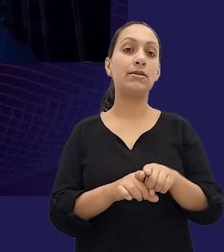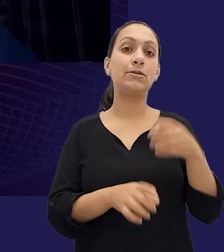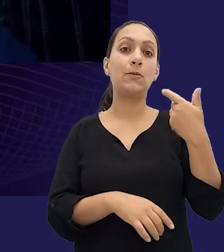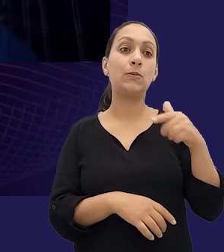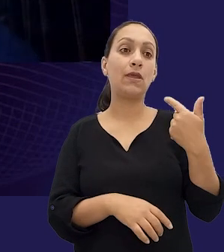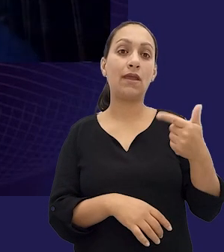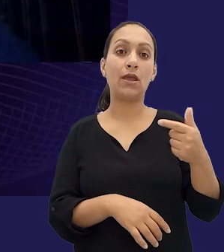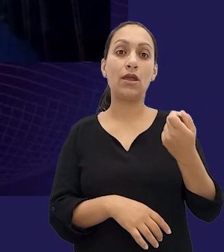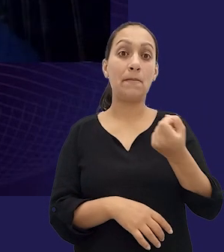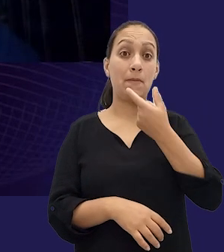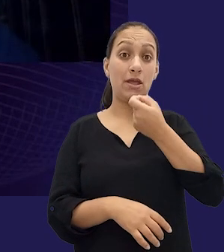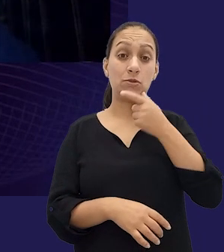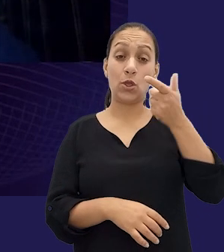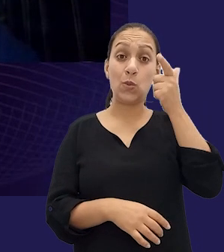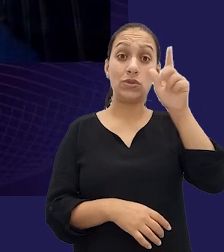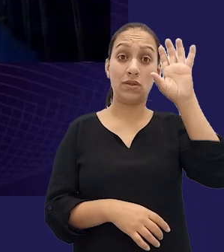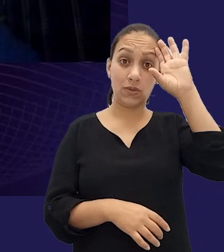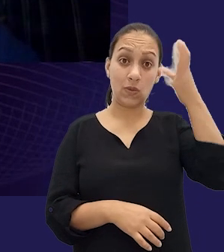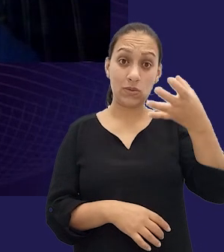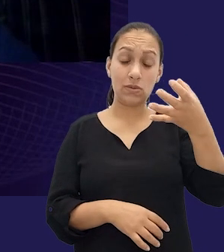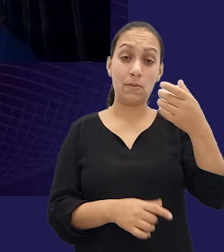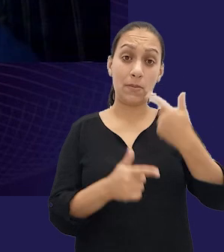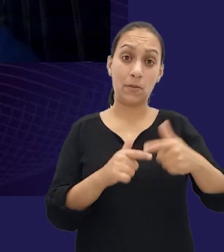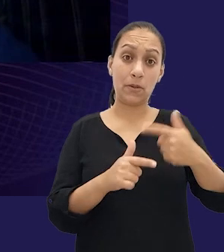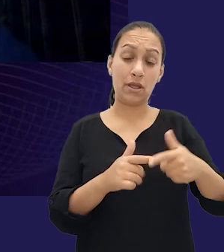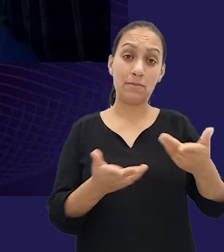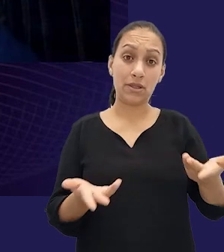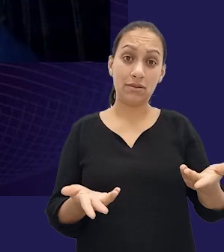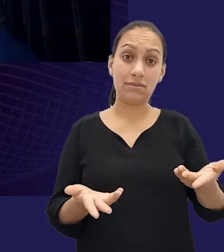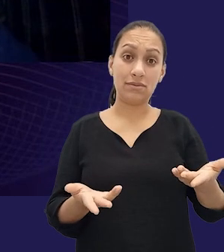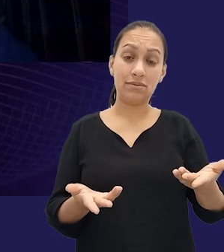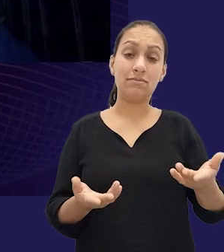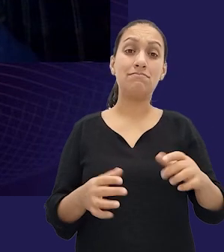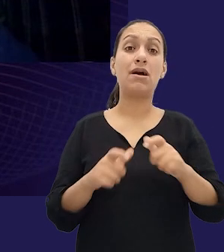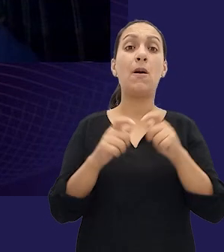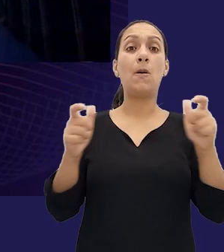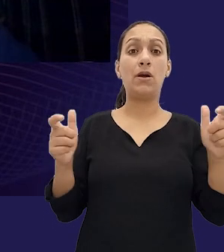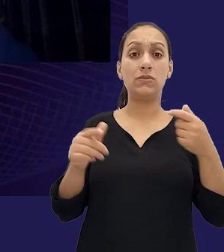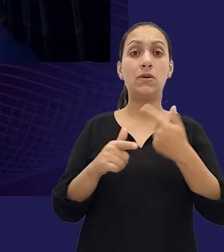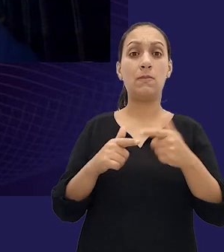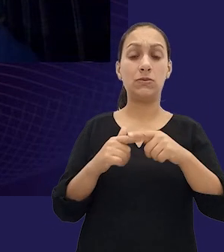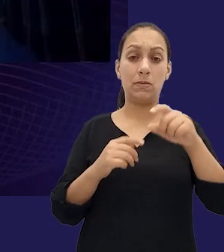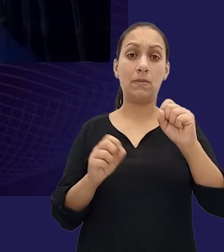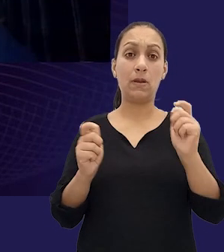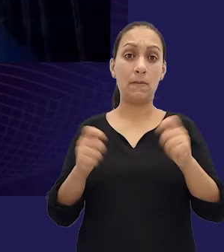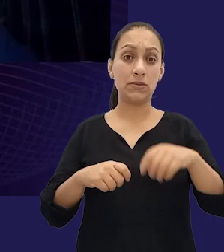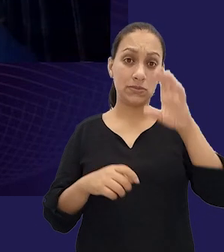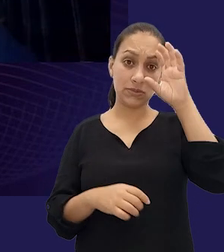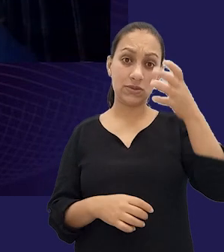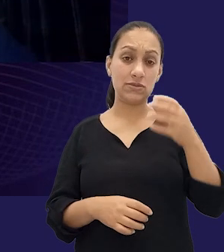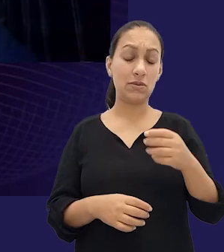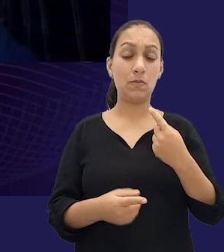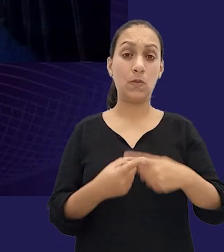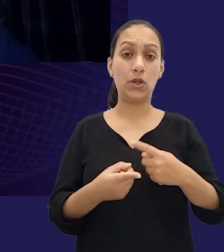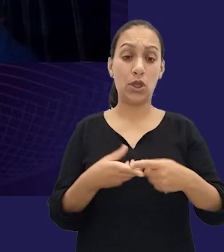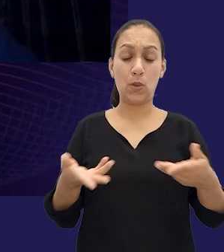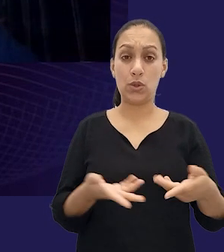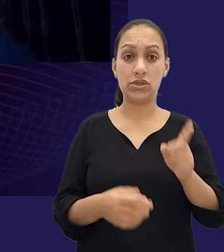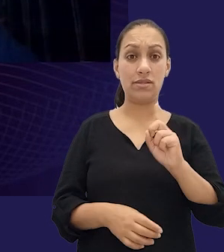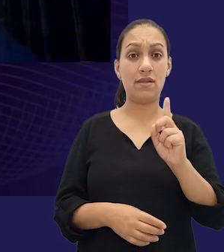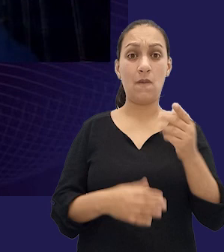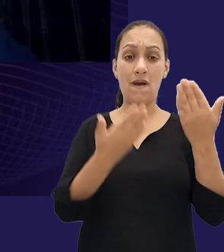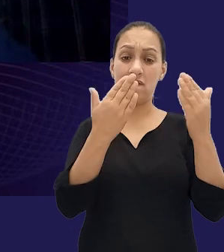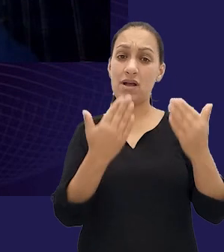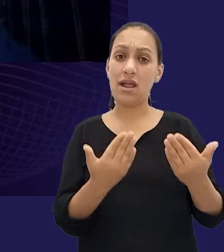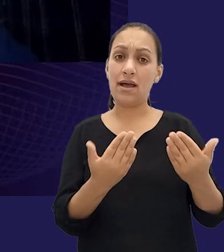conseguir solucionar o problema da pessoa, e aí vai ter maiores problemas, porque realmente hoje não é avaliado